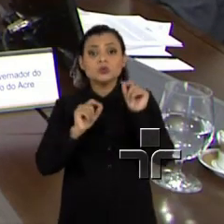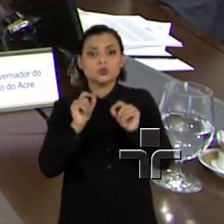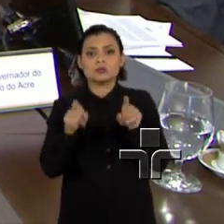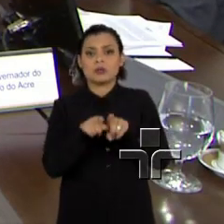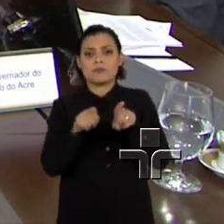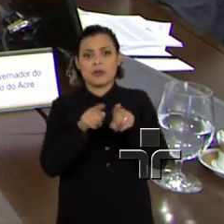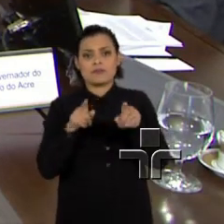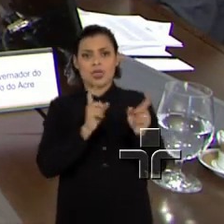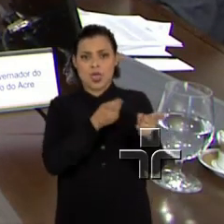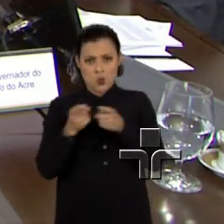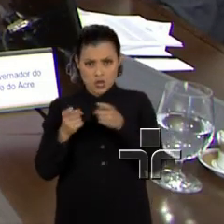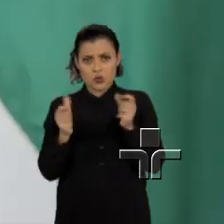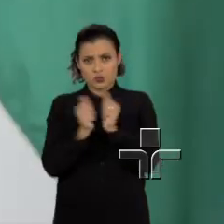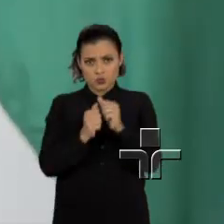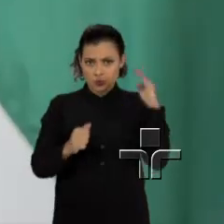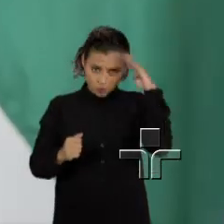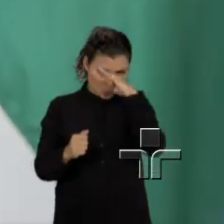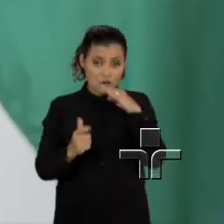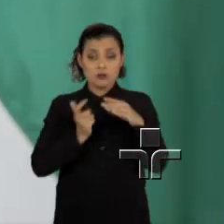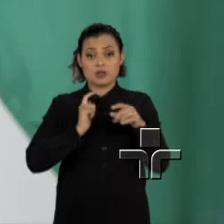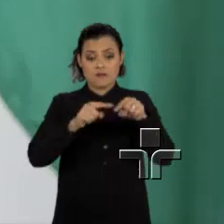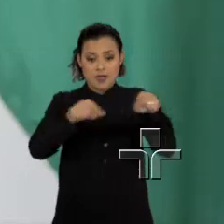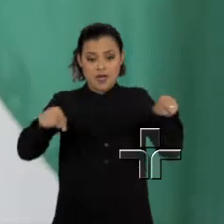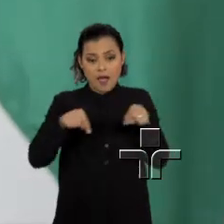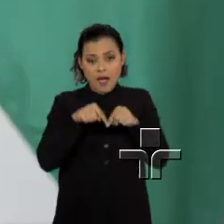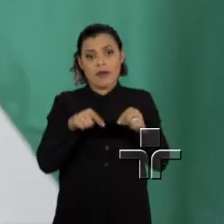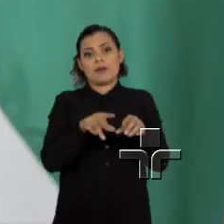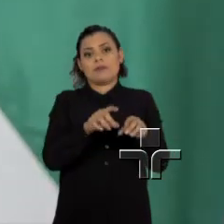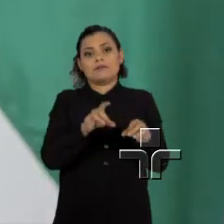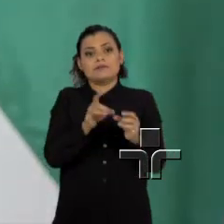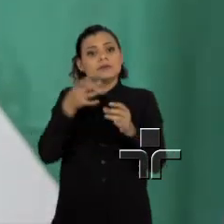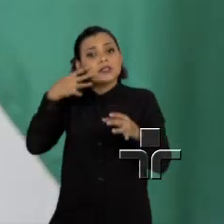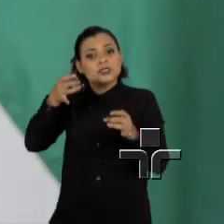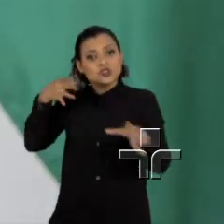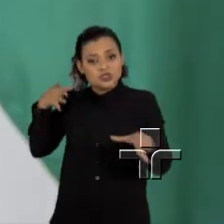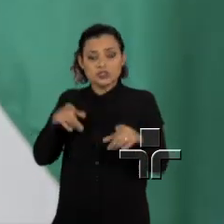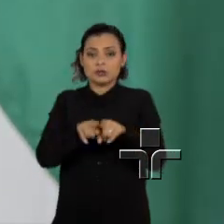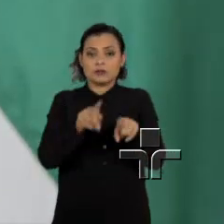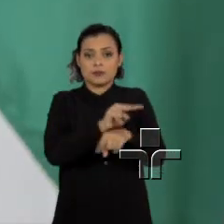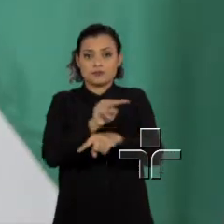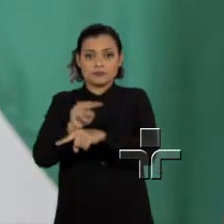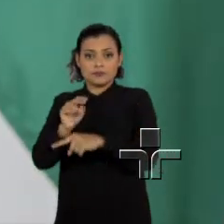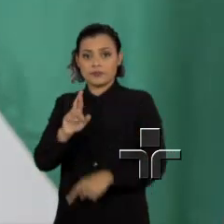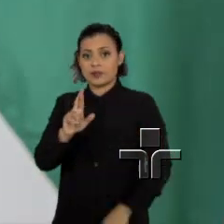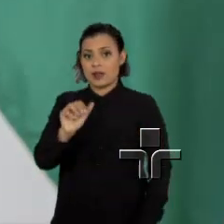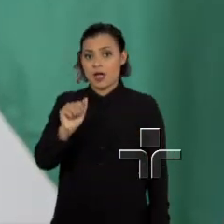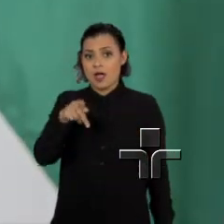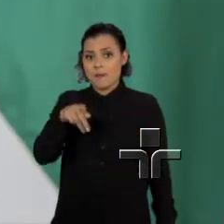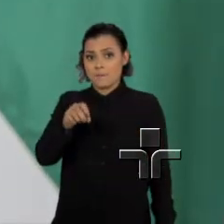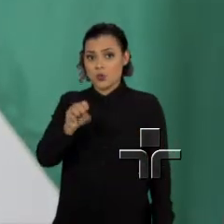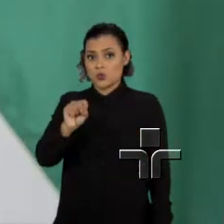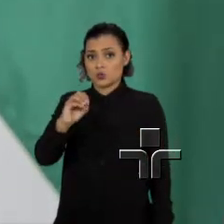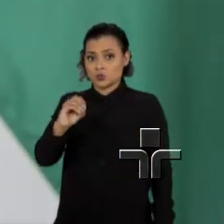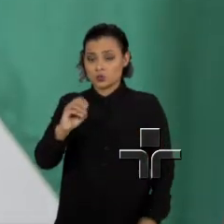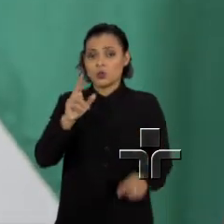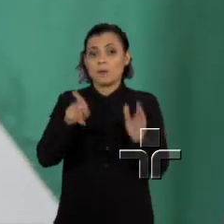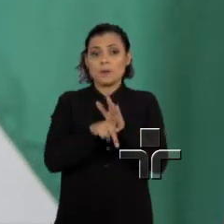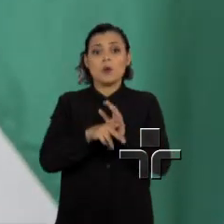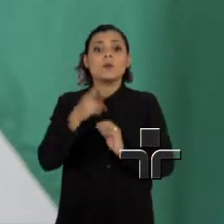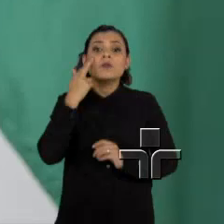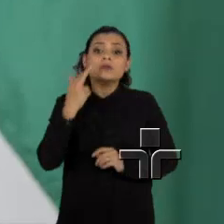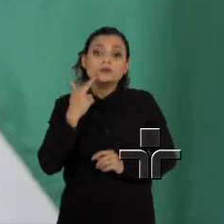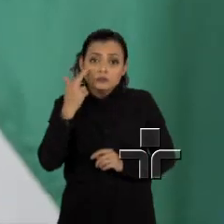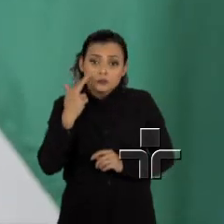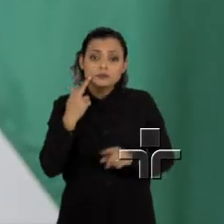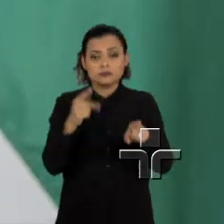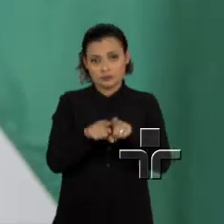Congresso o pedido de revisão de demarcações de terras indígenas, a começar pela reserva Raposa Serra do Sol, em Roraima, disputada por